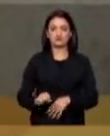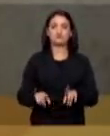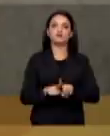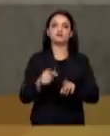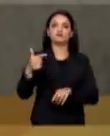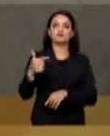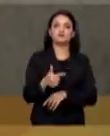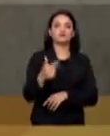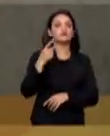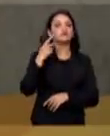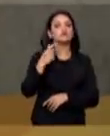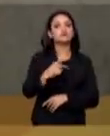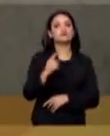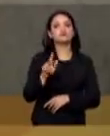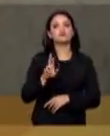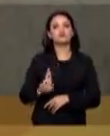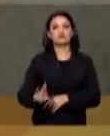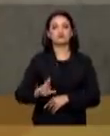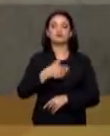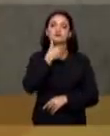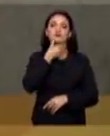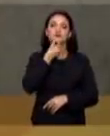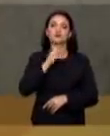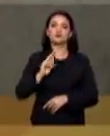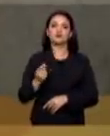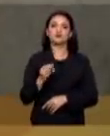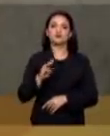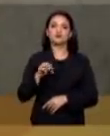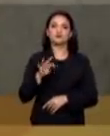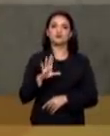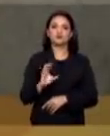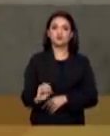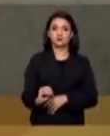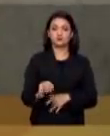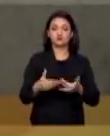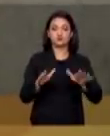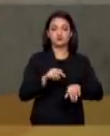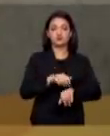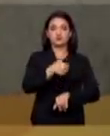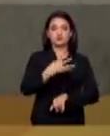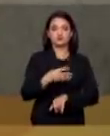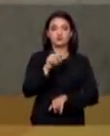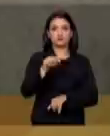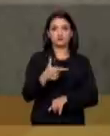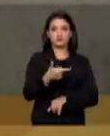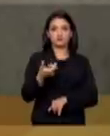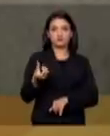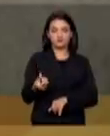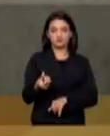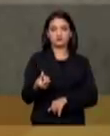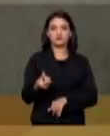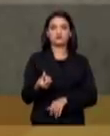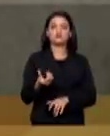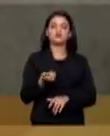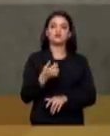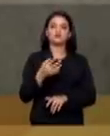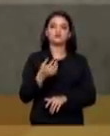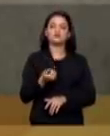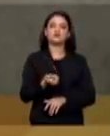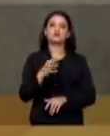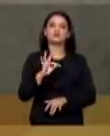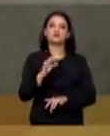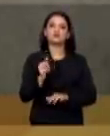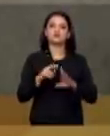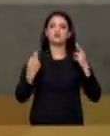da República, Dr. Humberto Jaques de Medeiros. Abriu-se a sessão às 14 horas e 26 minutos, sendo lida e aprovada a ata da